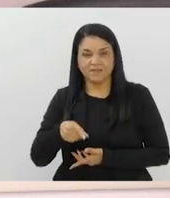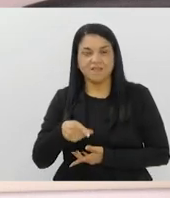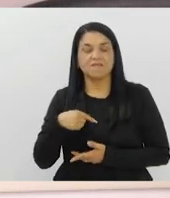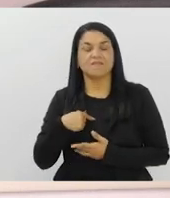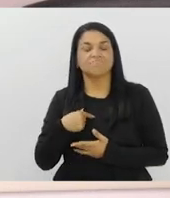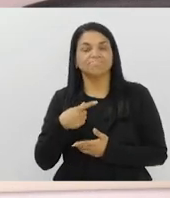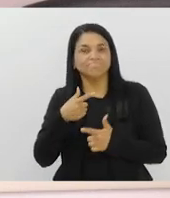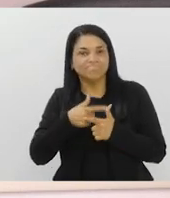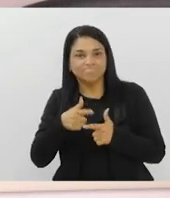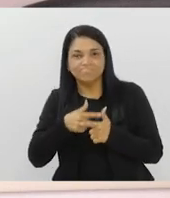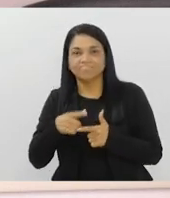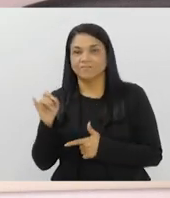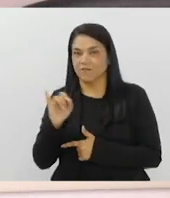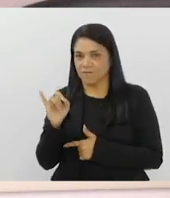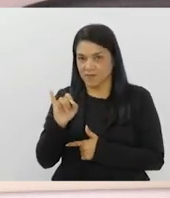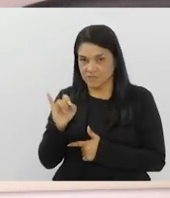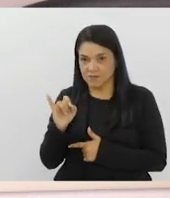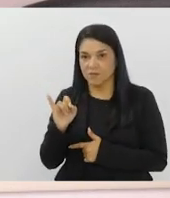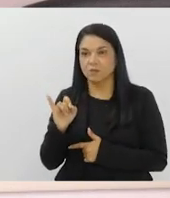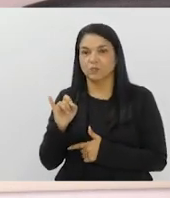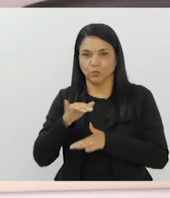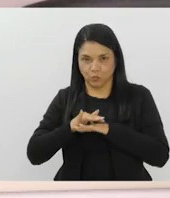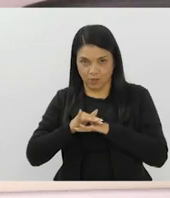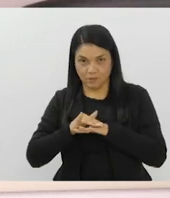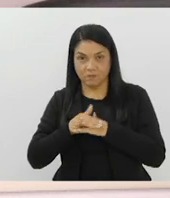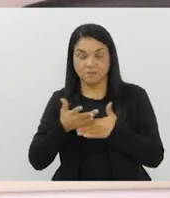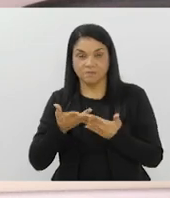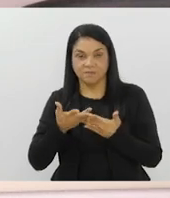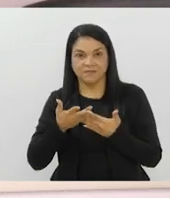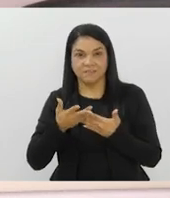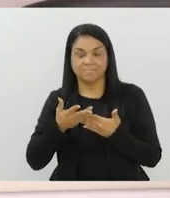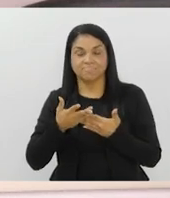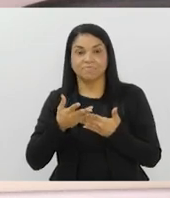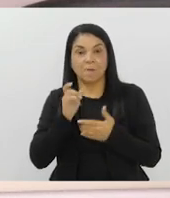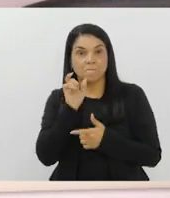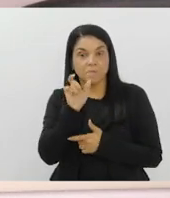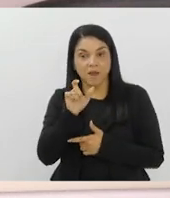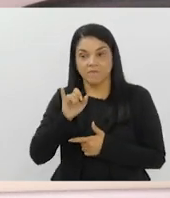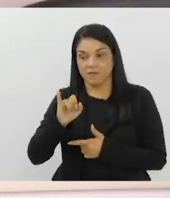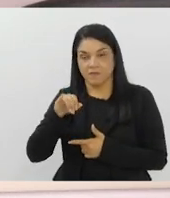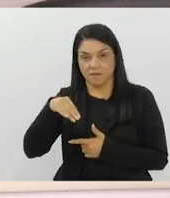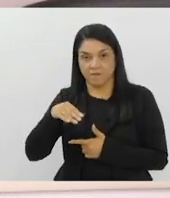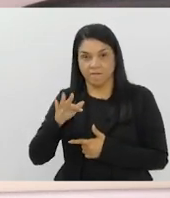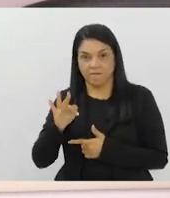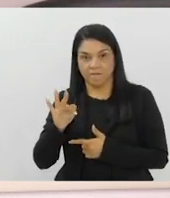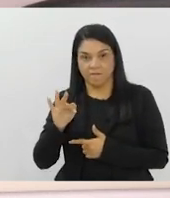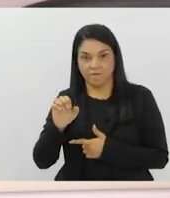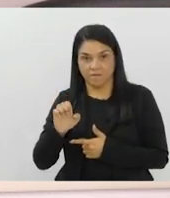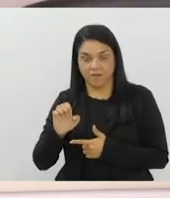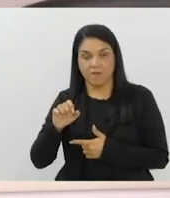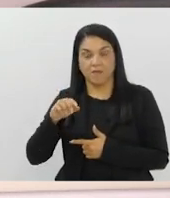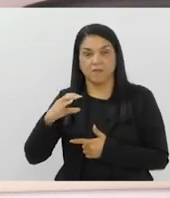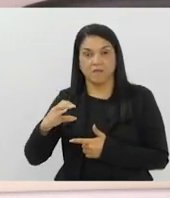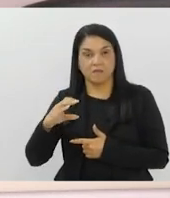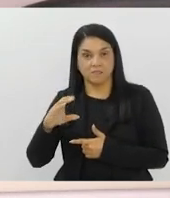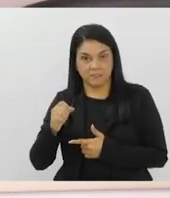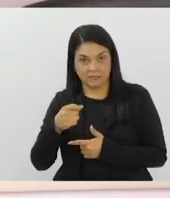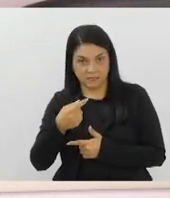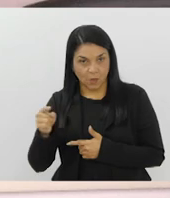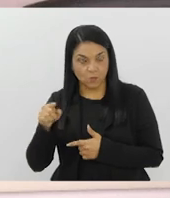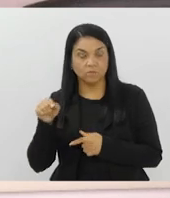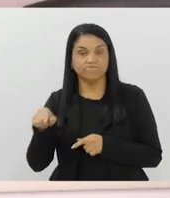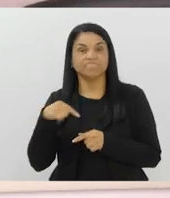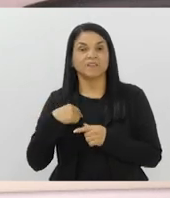infecção. E, falando de infecção, a gente não pode esquecer de falar da infecção cruzada. Então, muito a gente fala sobre a